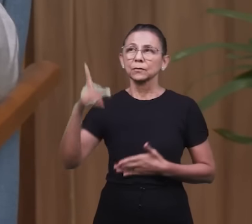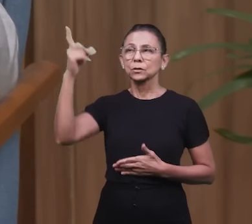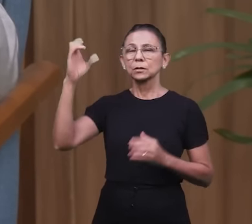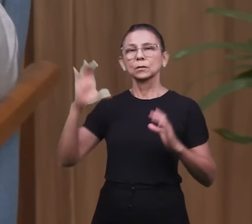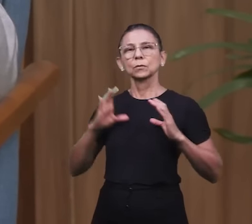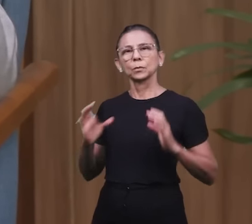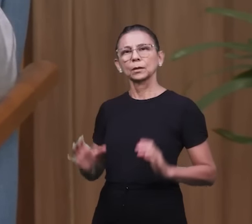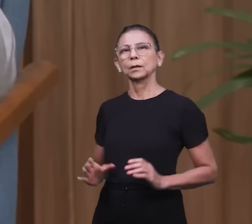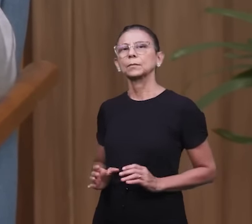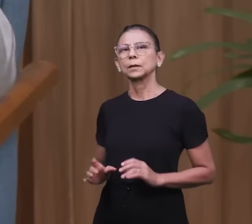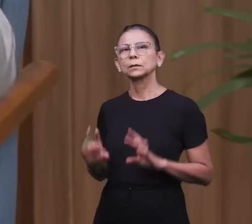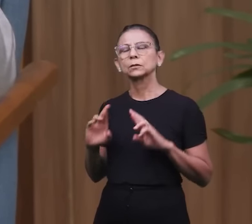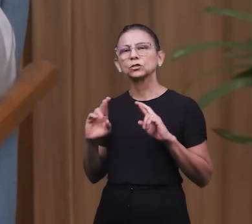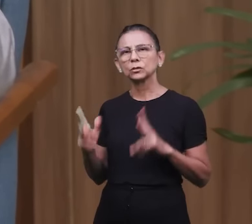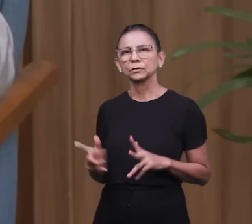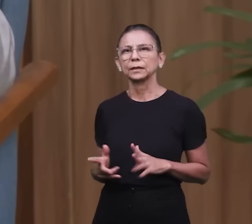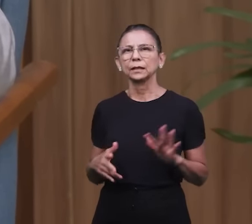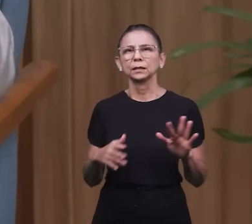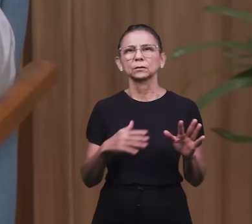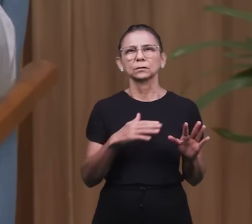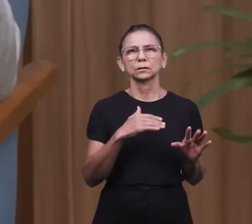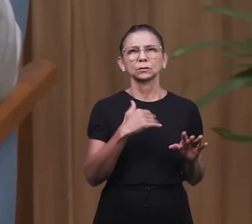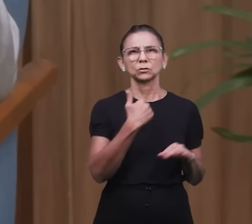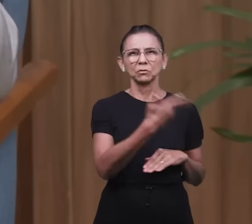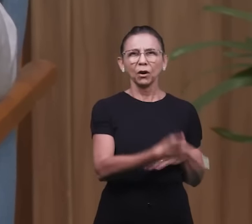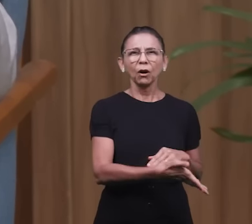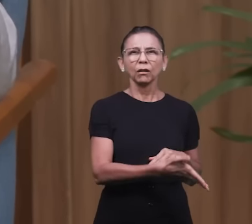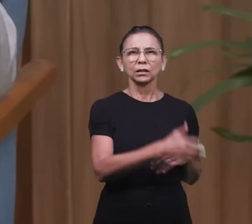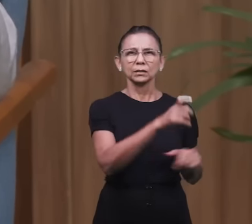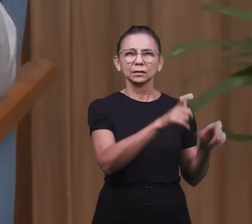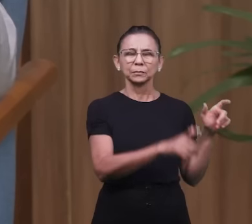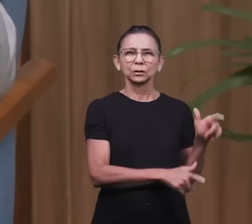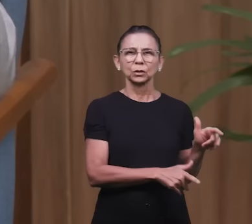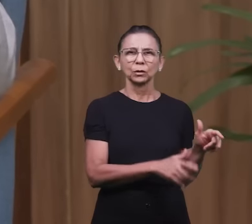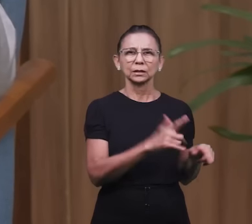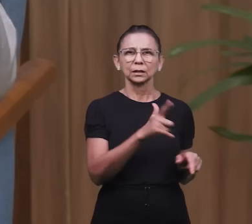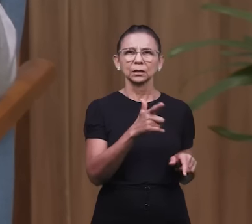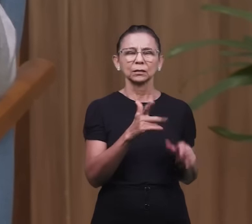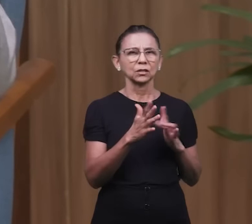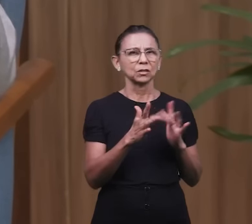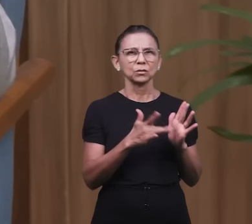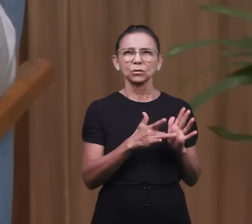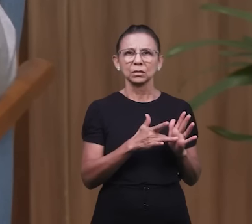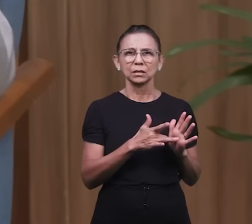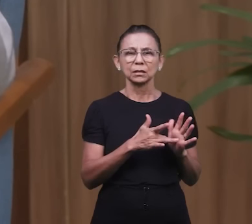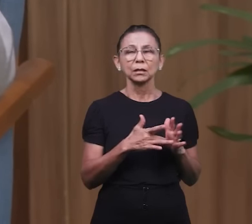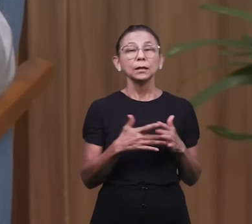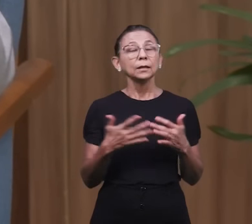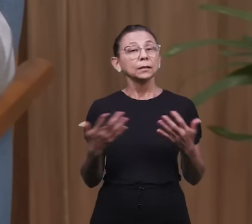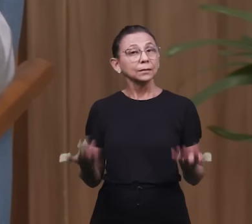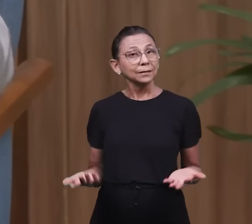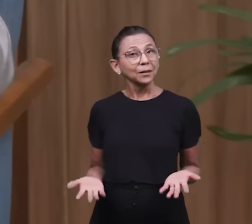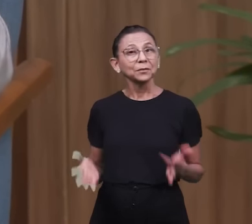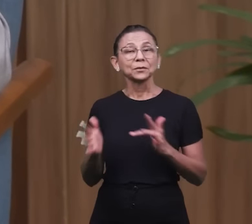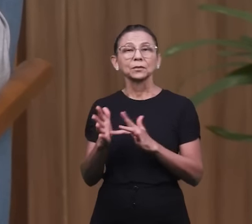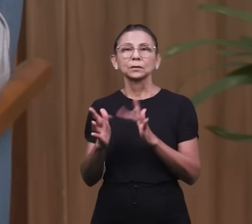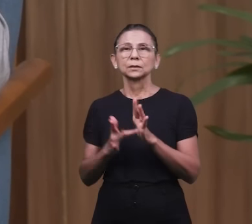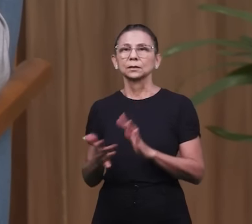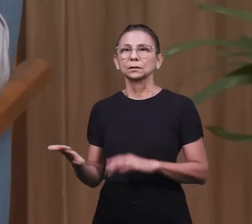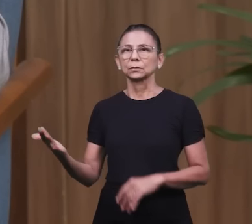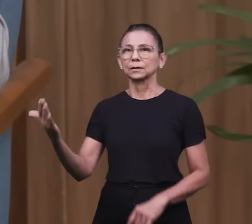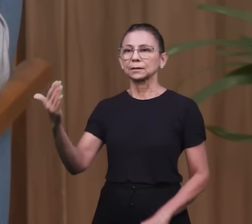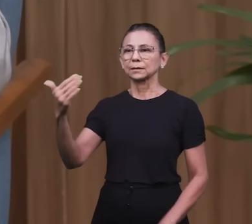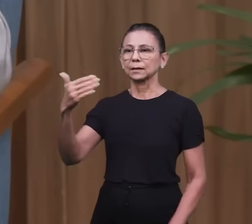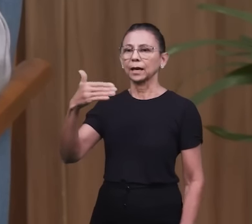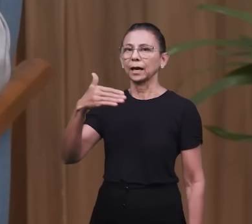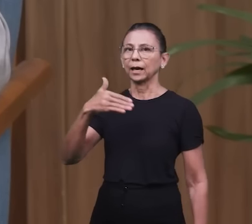tem hábitos diferentes dos hábitos das outras pessoas isso tem um motivo Quando o senhor Jesus entra no coração